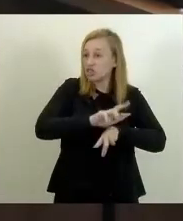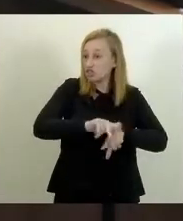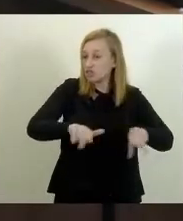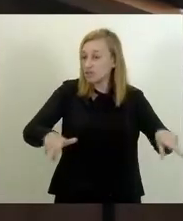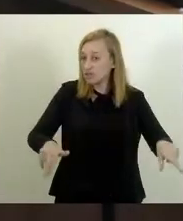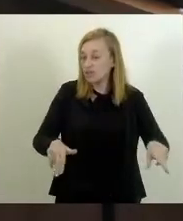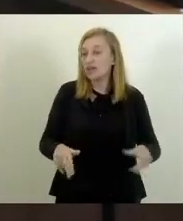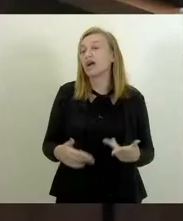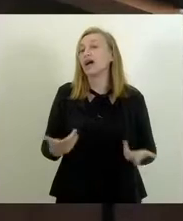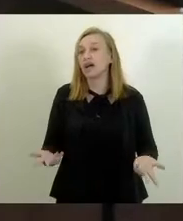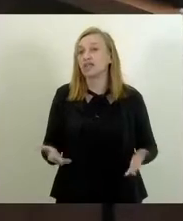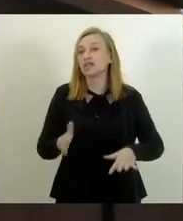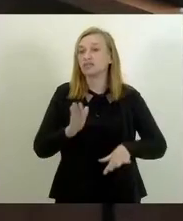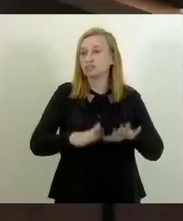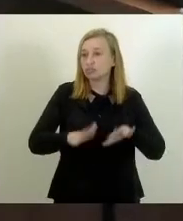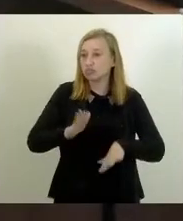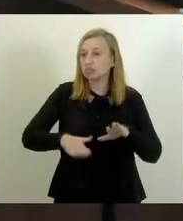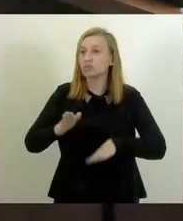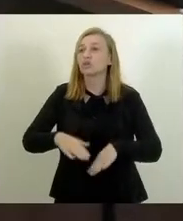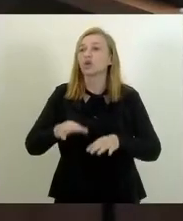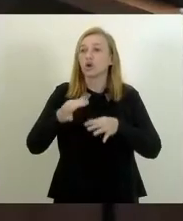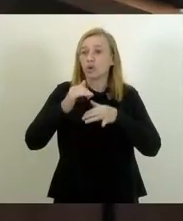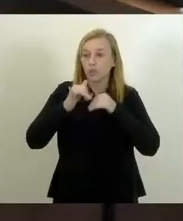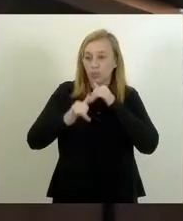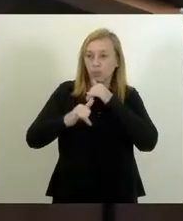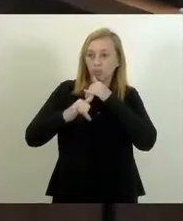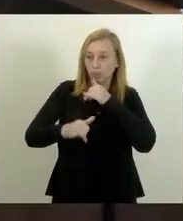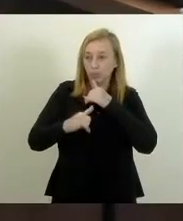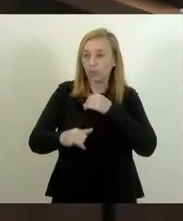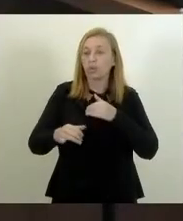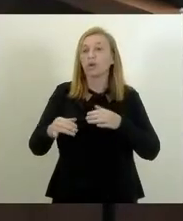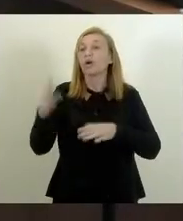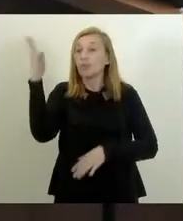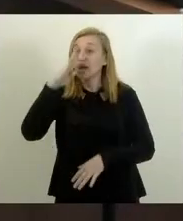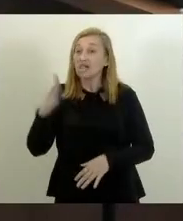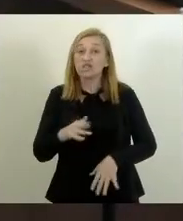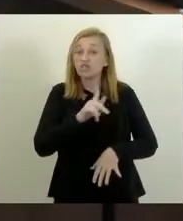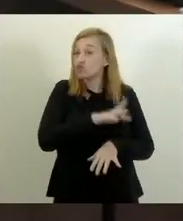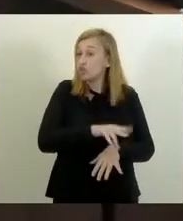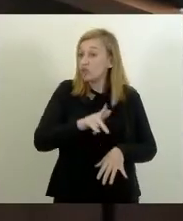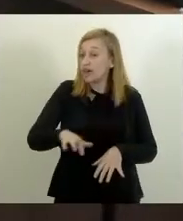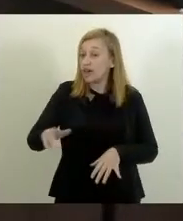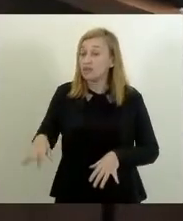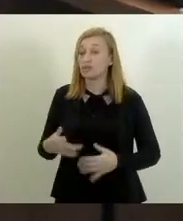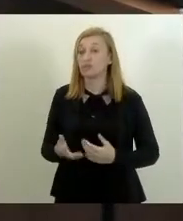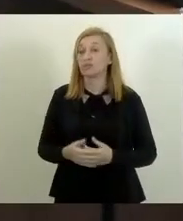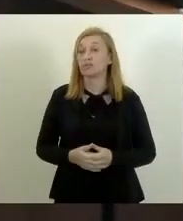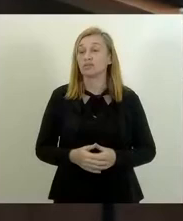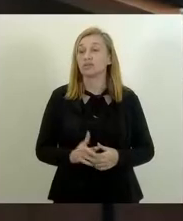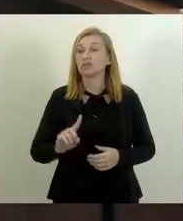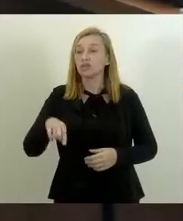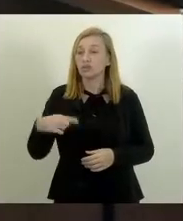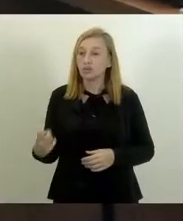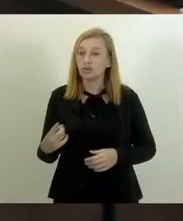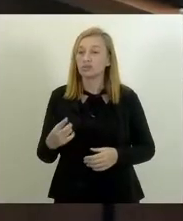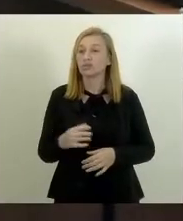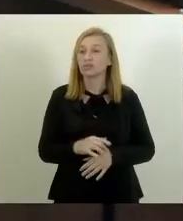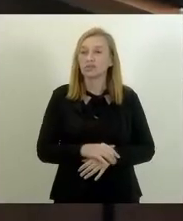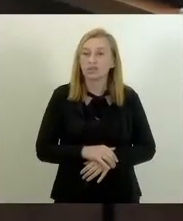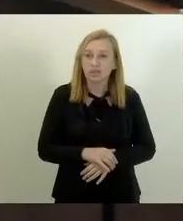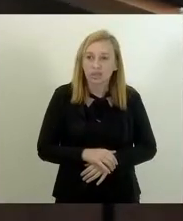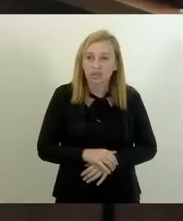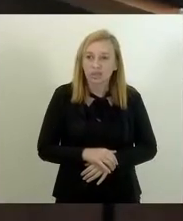o tambor, seja os instrumentos de sopro. Isso é um Brasil diverso, o tambor veio de África, os sopros, muitas vezes,